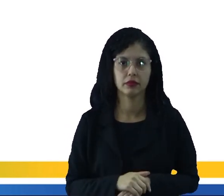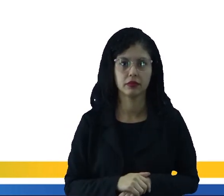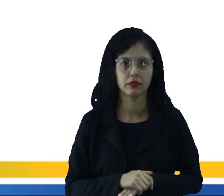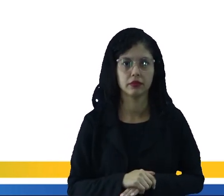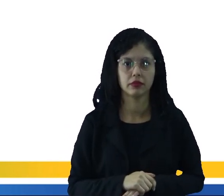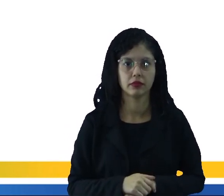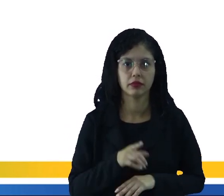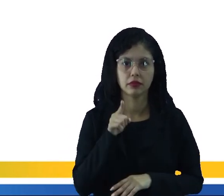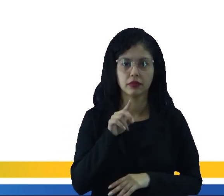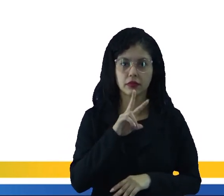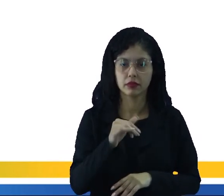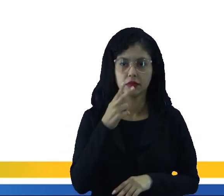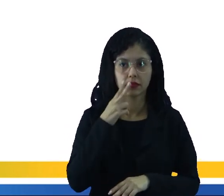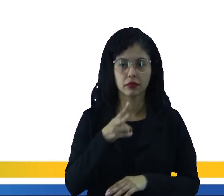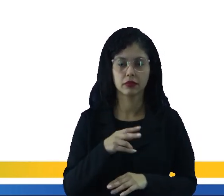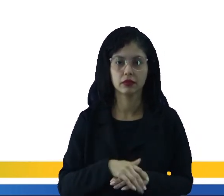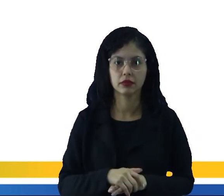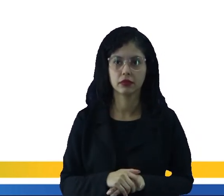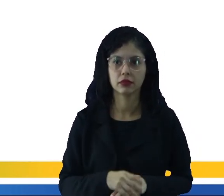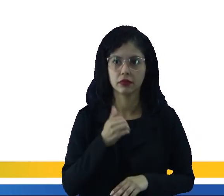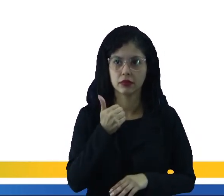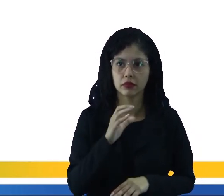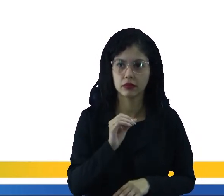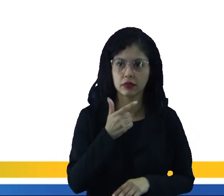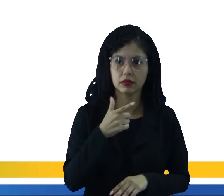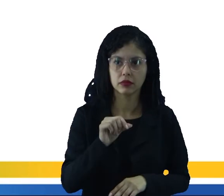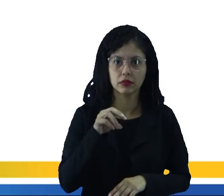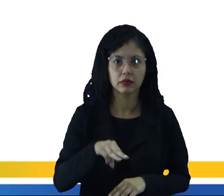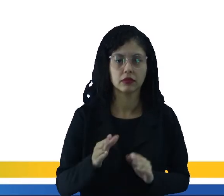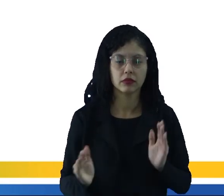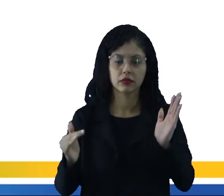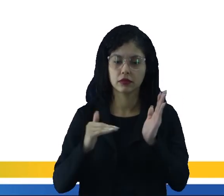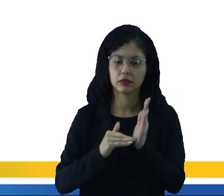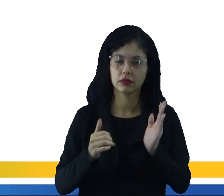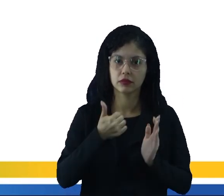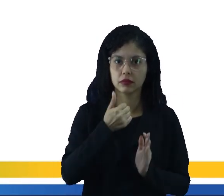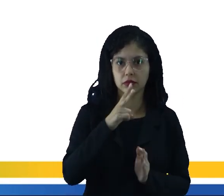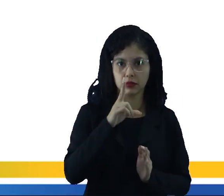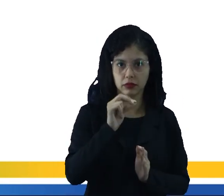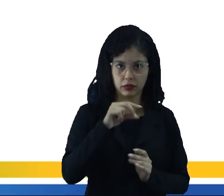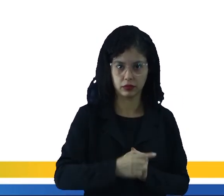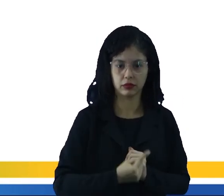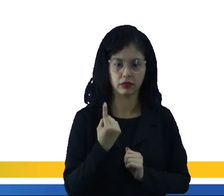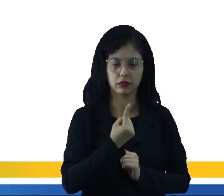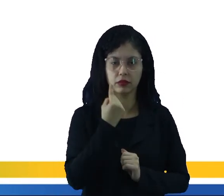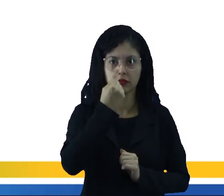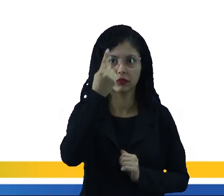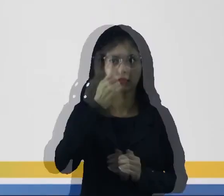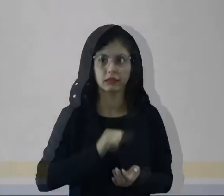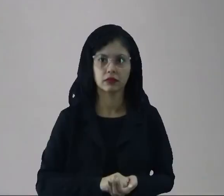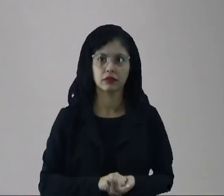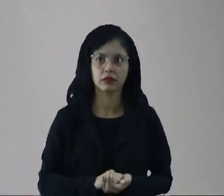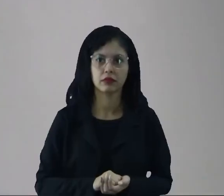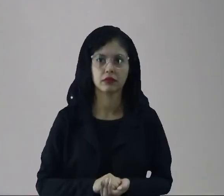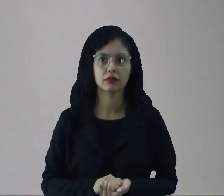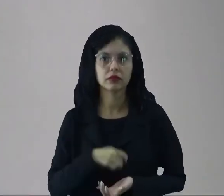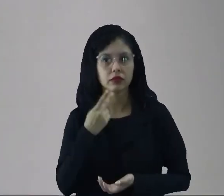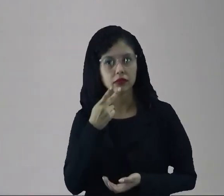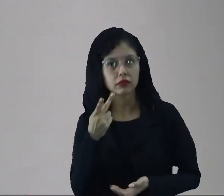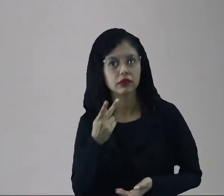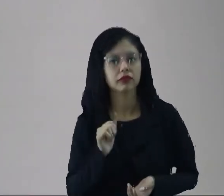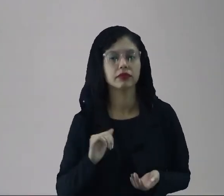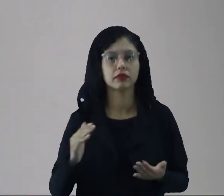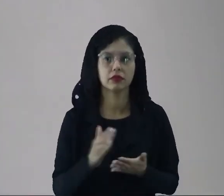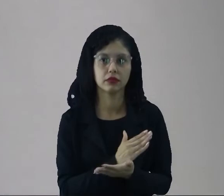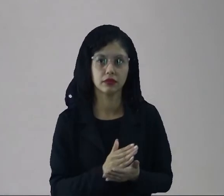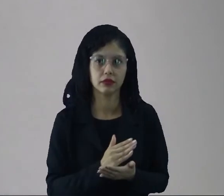né? Então aí você vai ver aí 10 metros, 20 metros, até chegar a 50 metros. E aí eu queria falar,